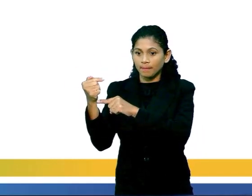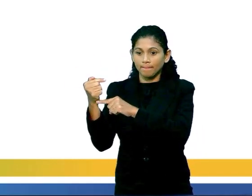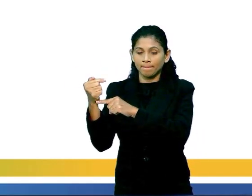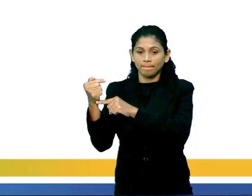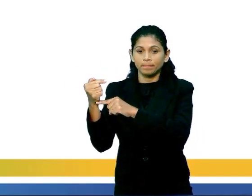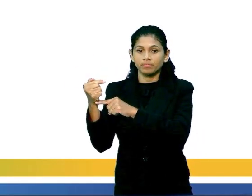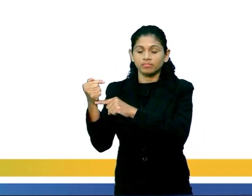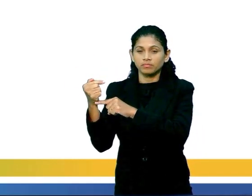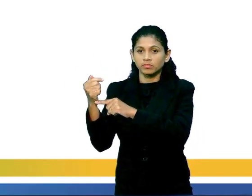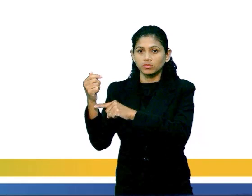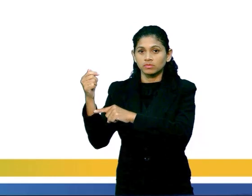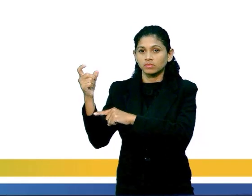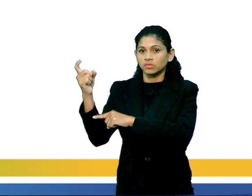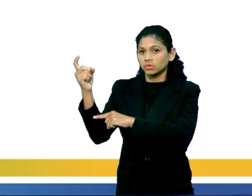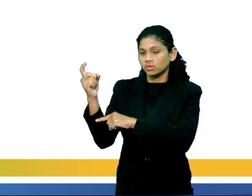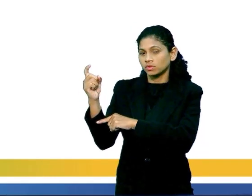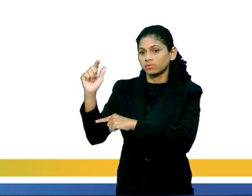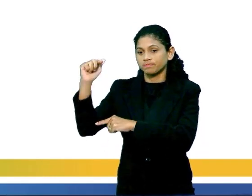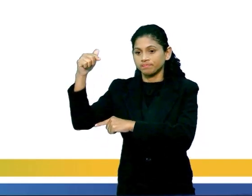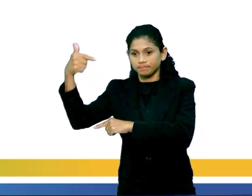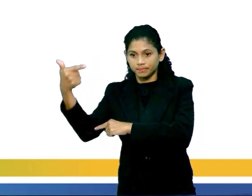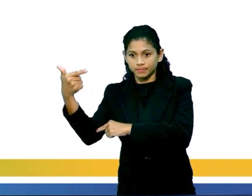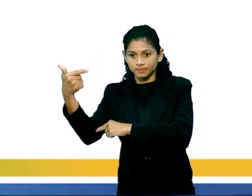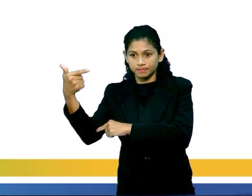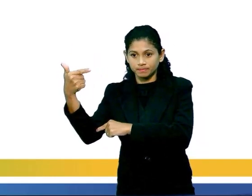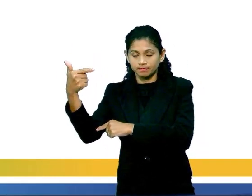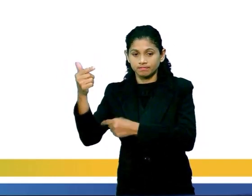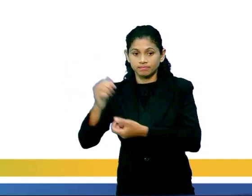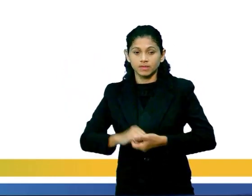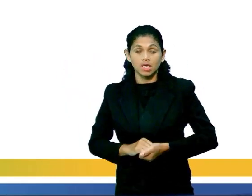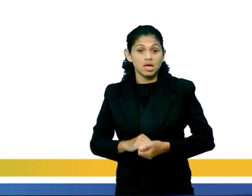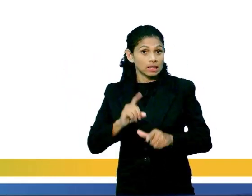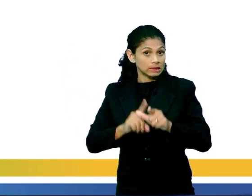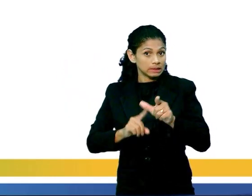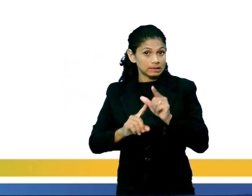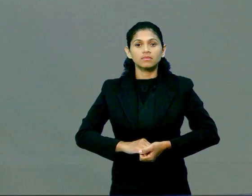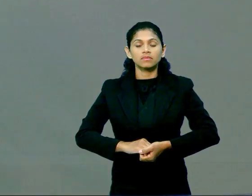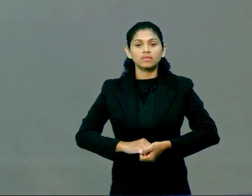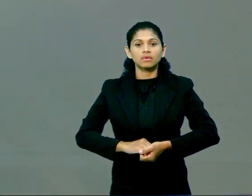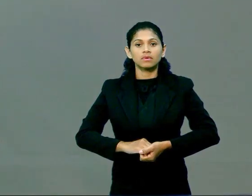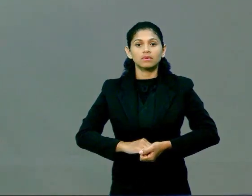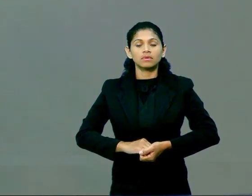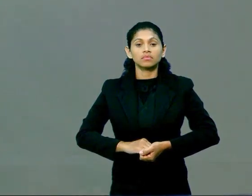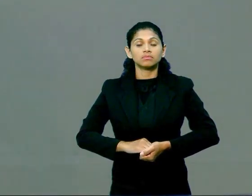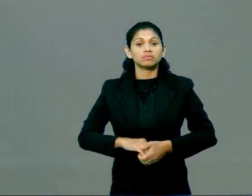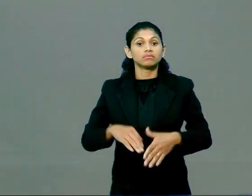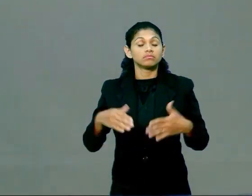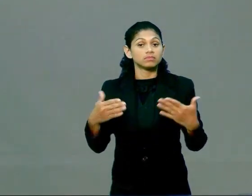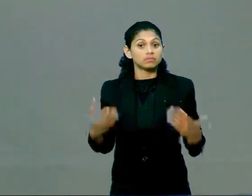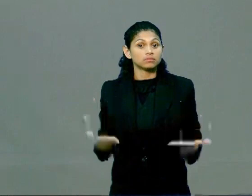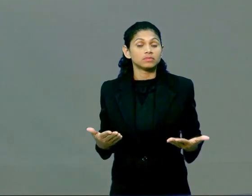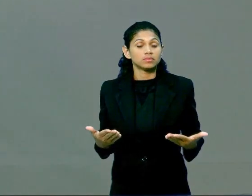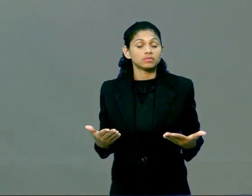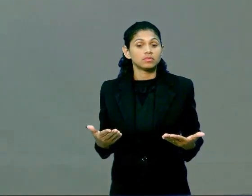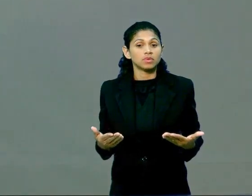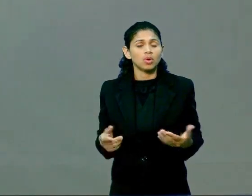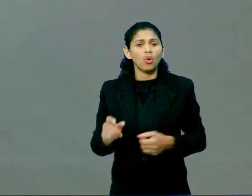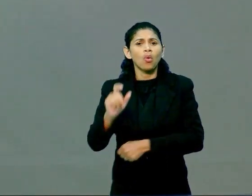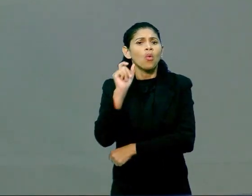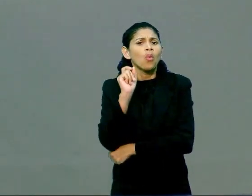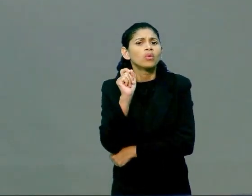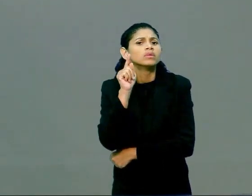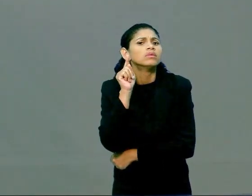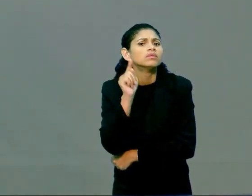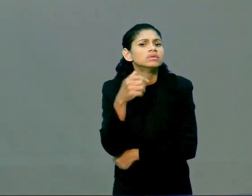a alternativa correta, vai ser letra E, ok? Então, pessoal, o que você deve